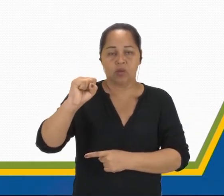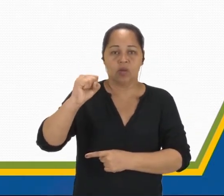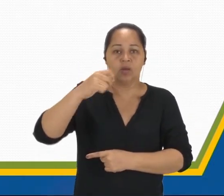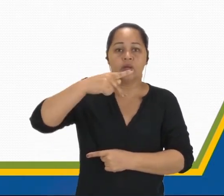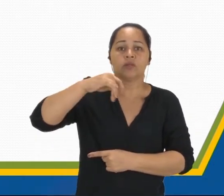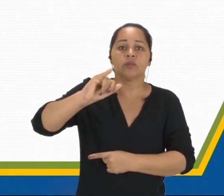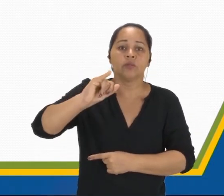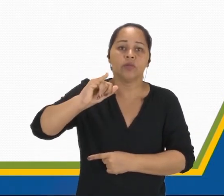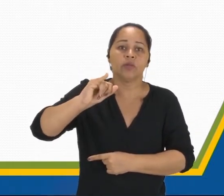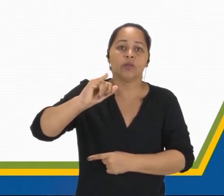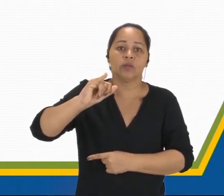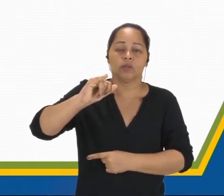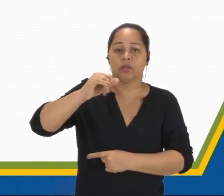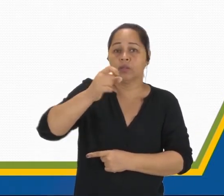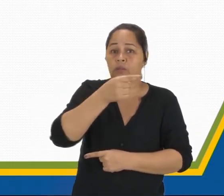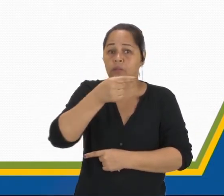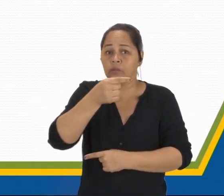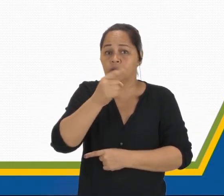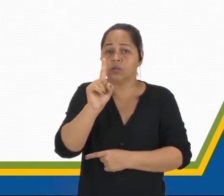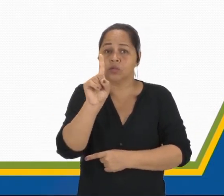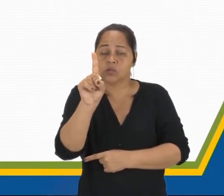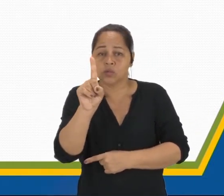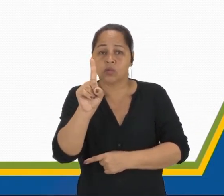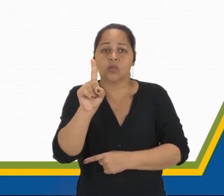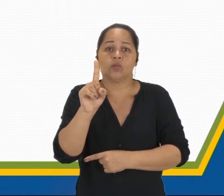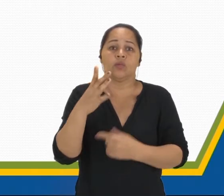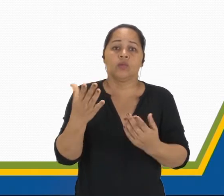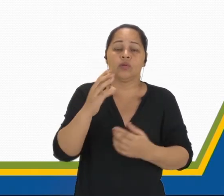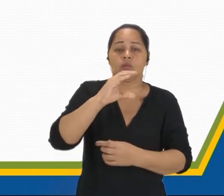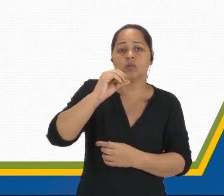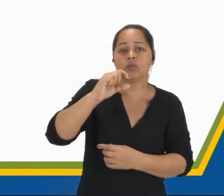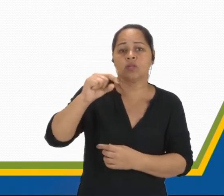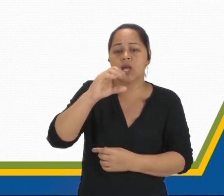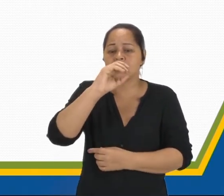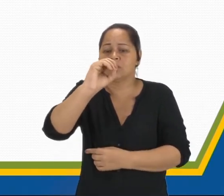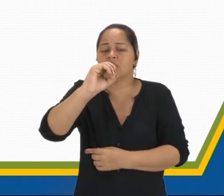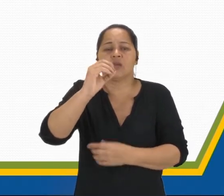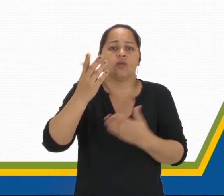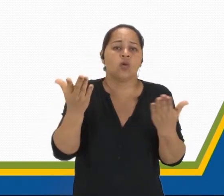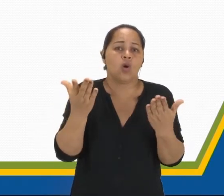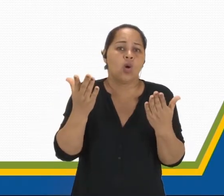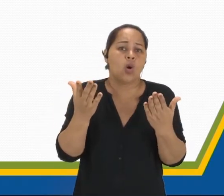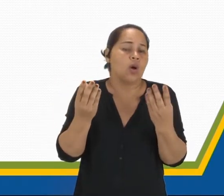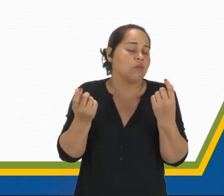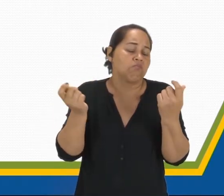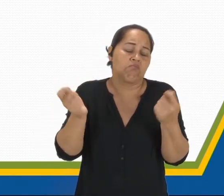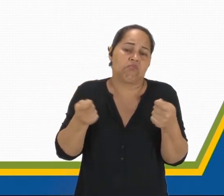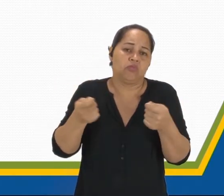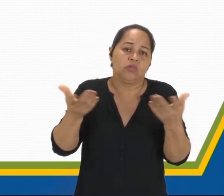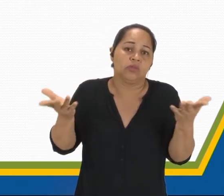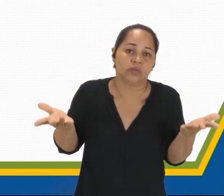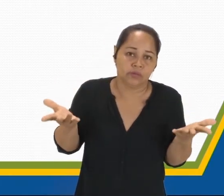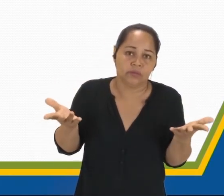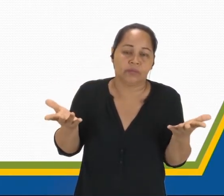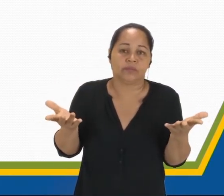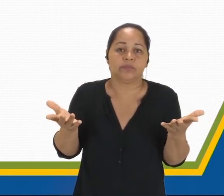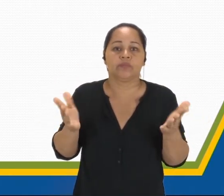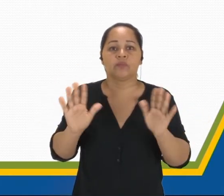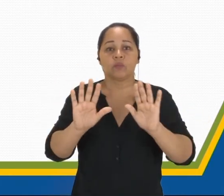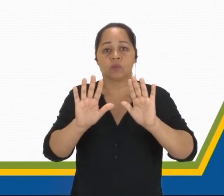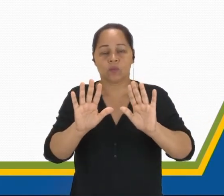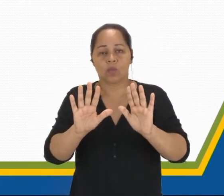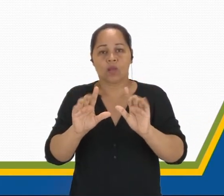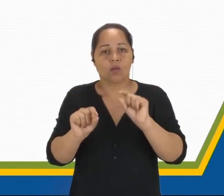ser diferente de mais ou menos π sobre 2 e 3π sobre 2. No caso da cotangente, eu vou